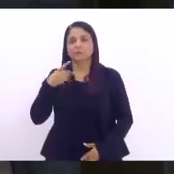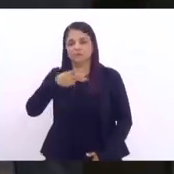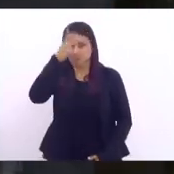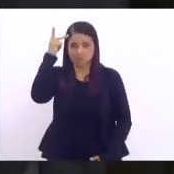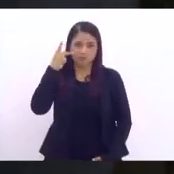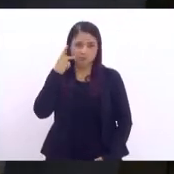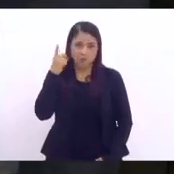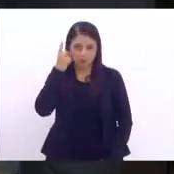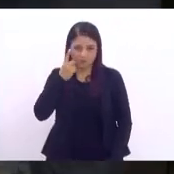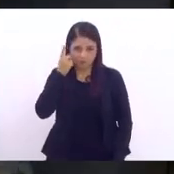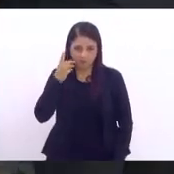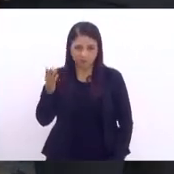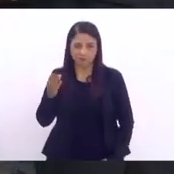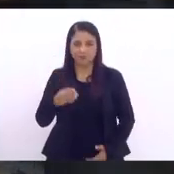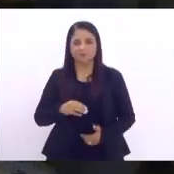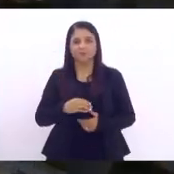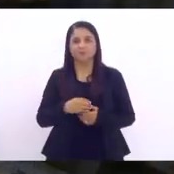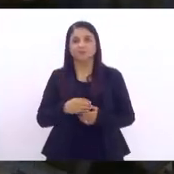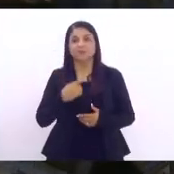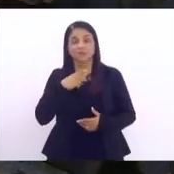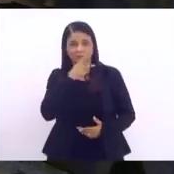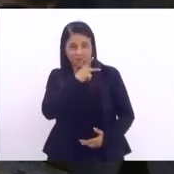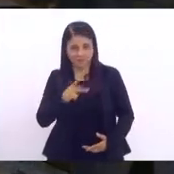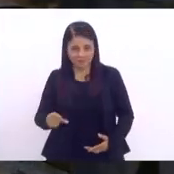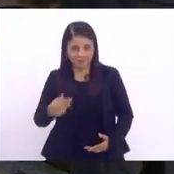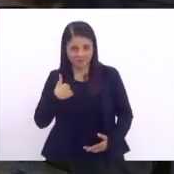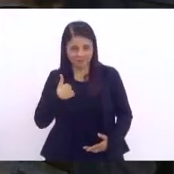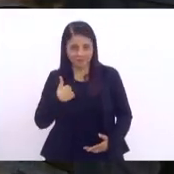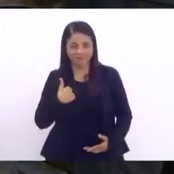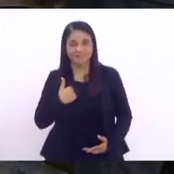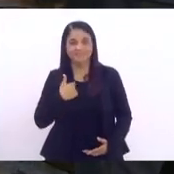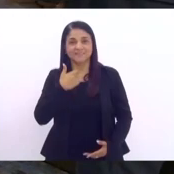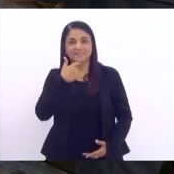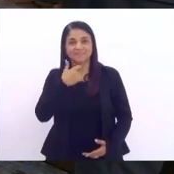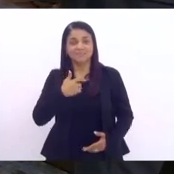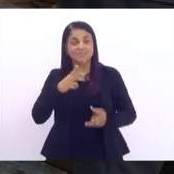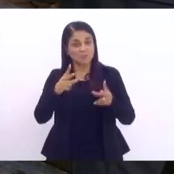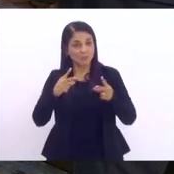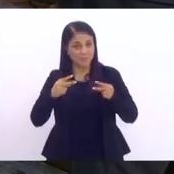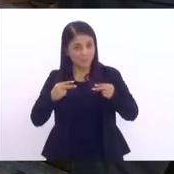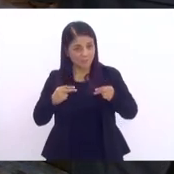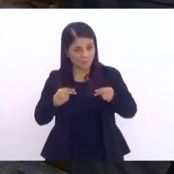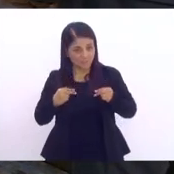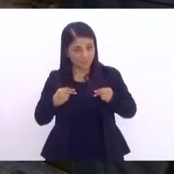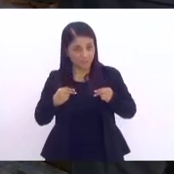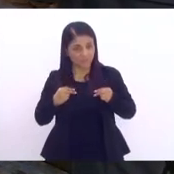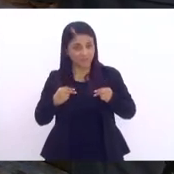Senhor presidente, no mérito, estamos votando